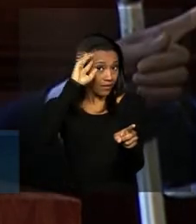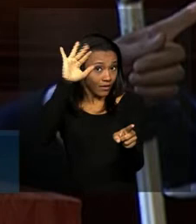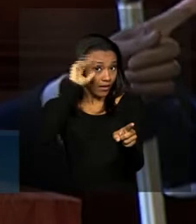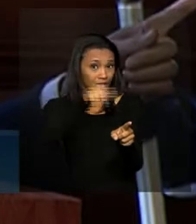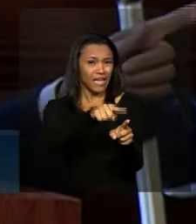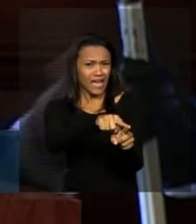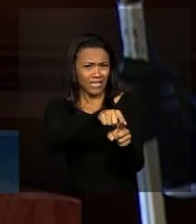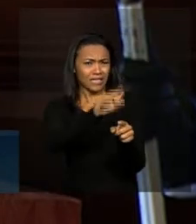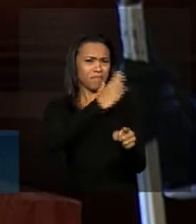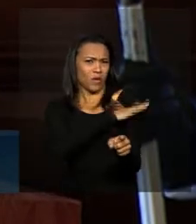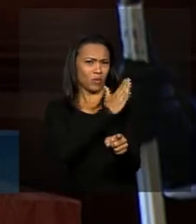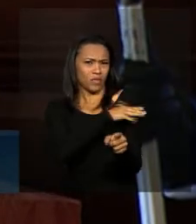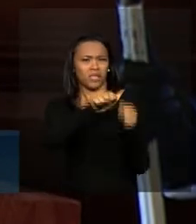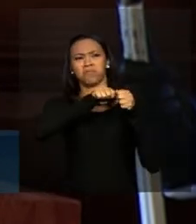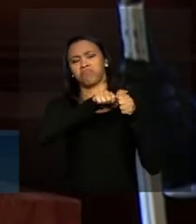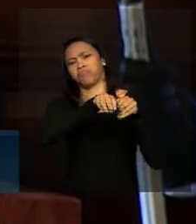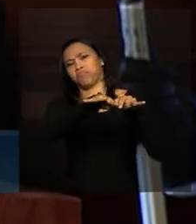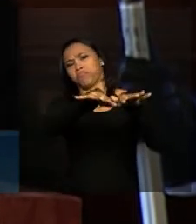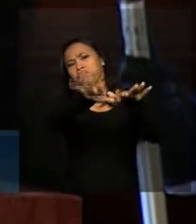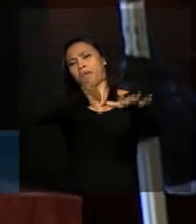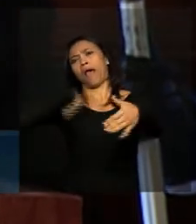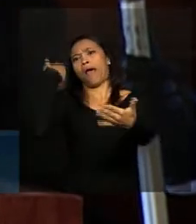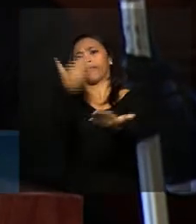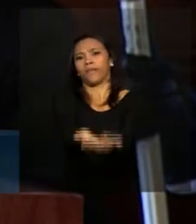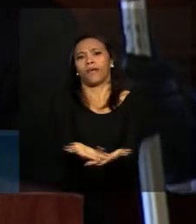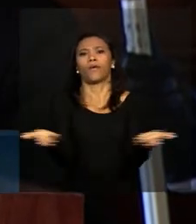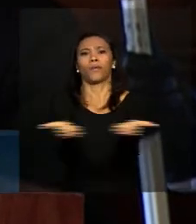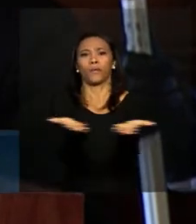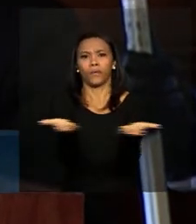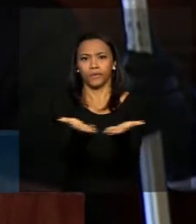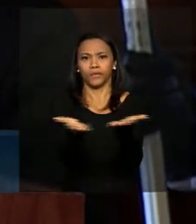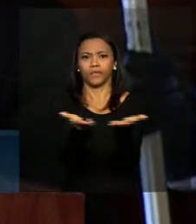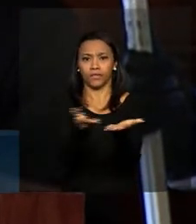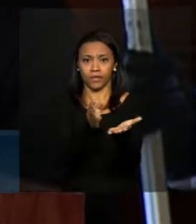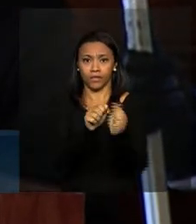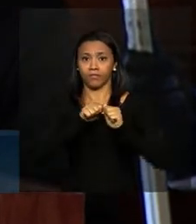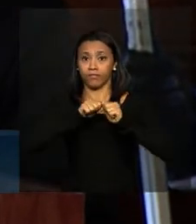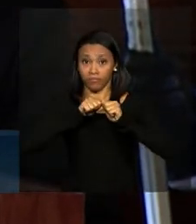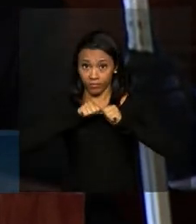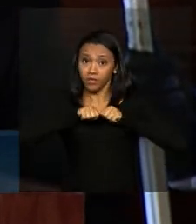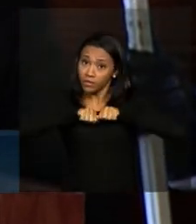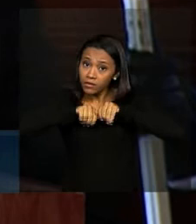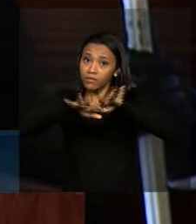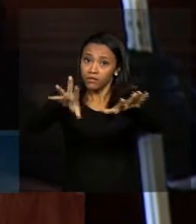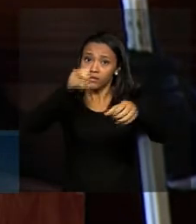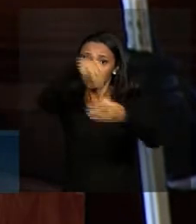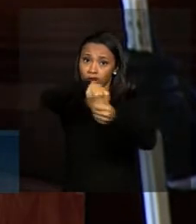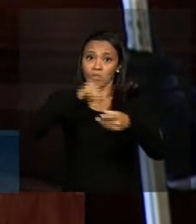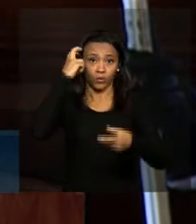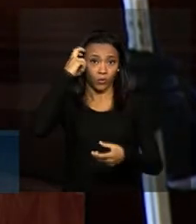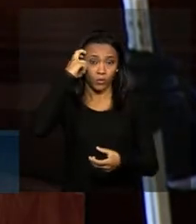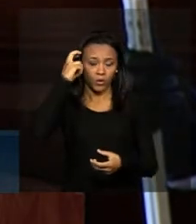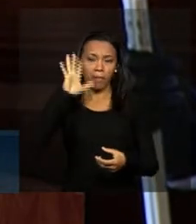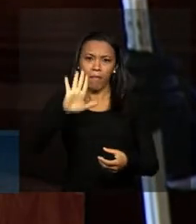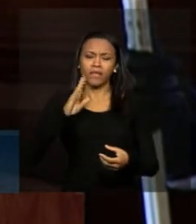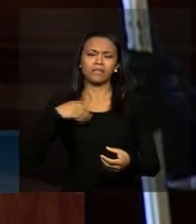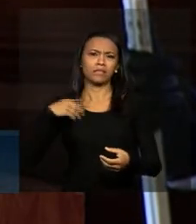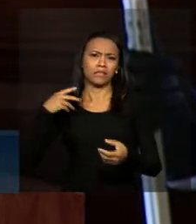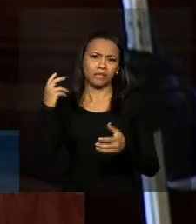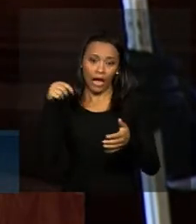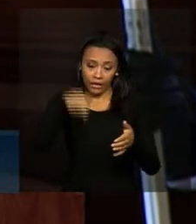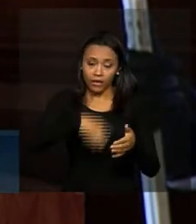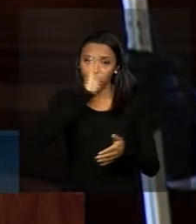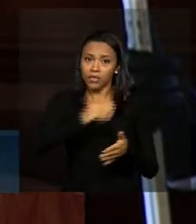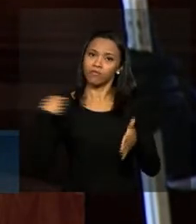ao longo do tempo, subsiste ainda hoje em muitas culturas, ainda modernas, mas vem sendo combatido ao longo do tempo aqui no